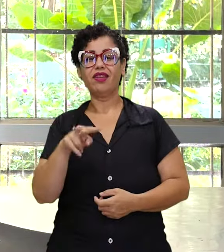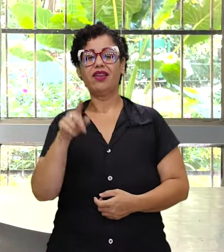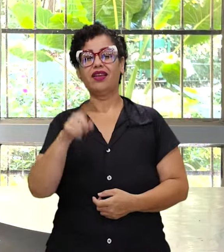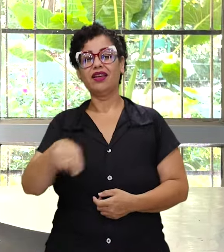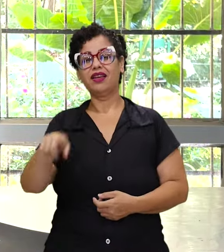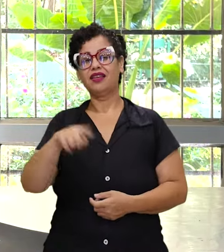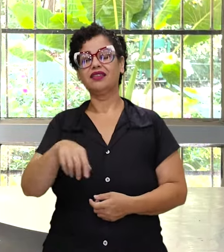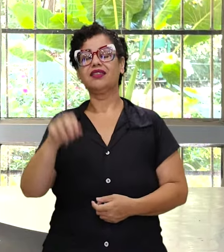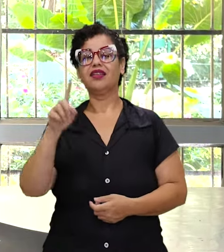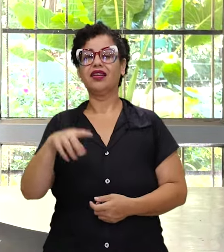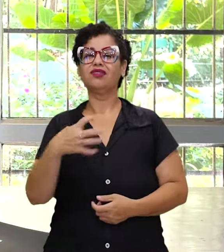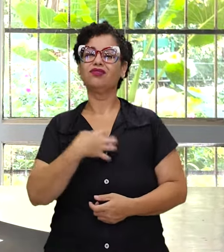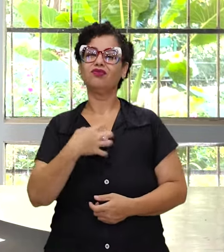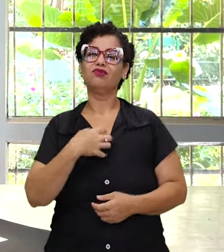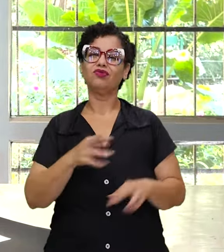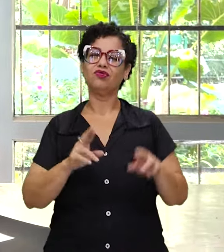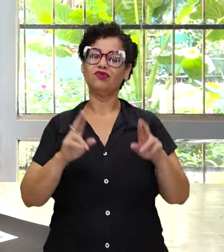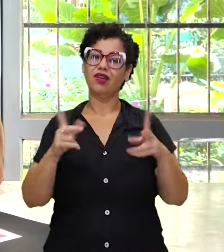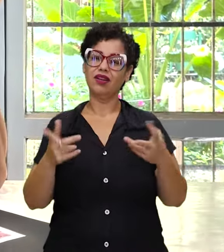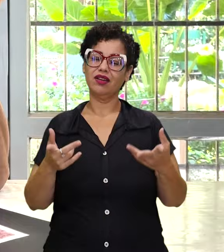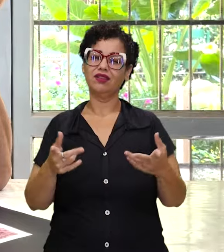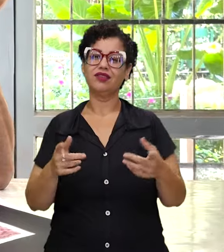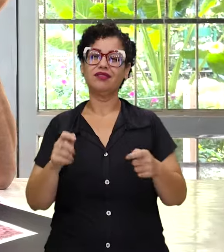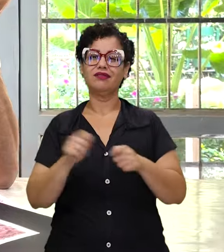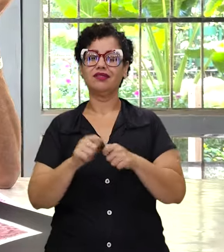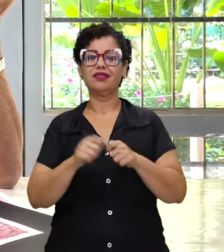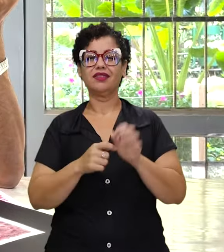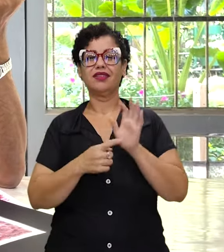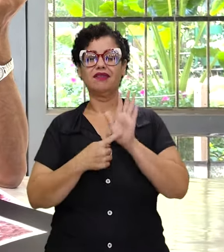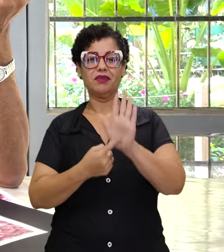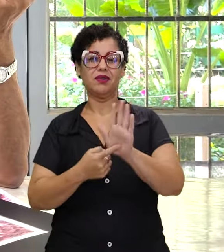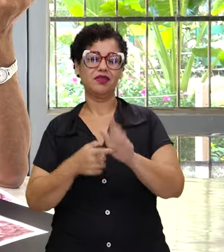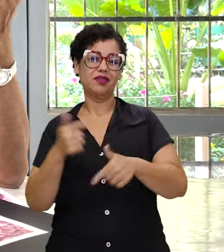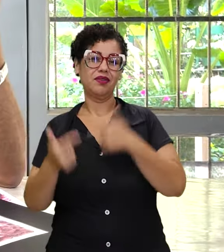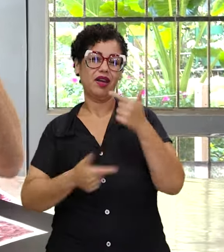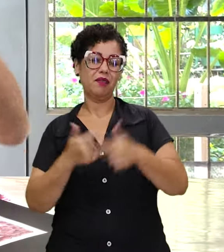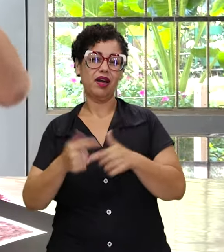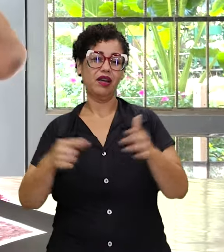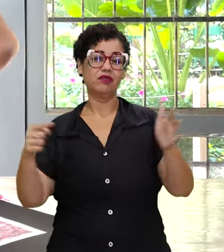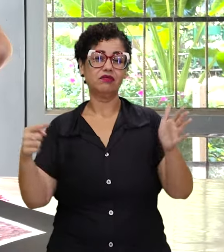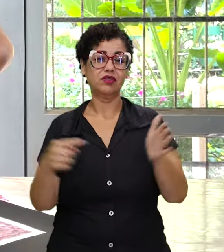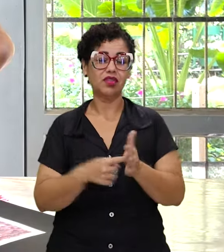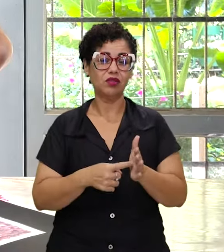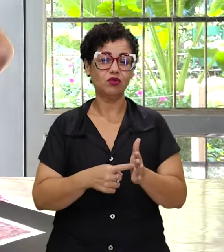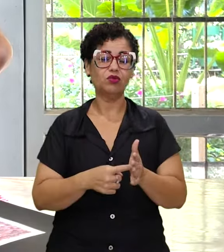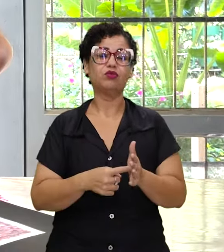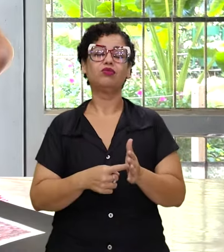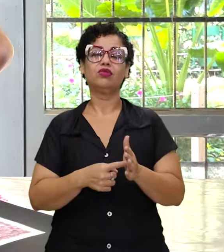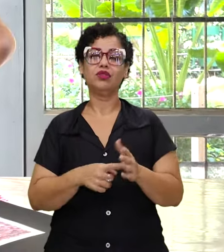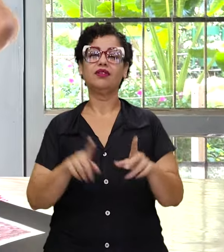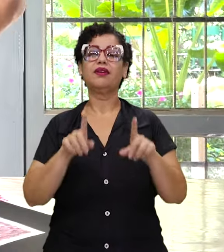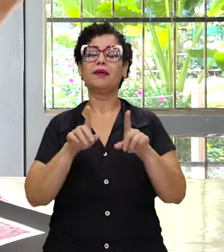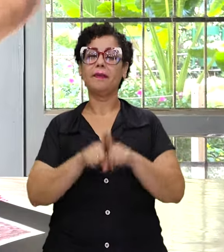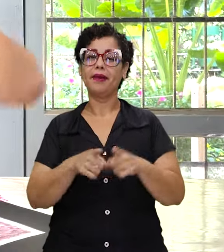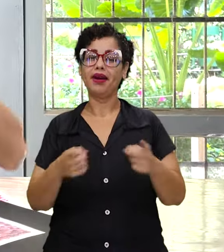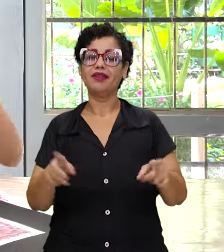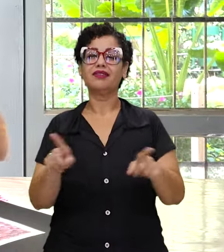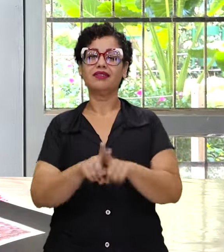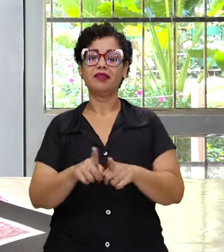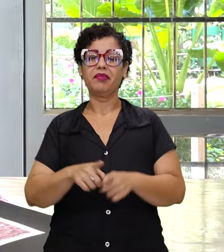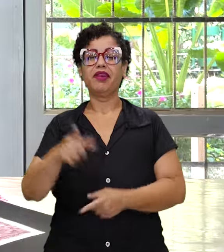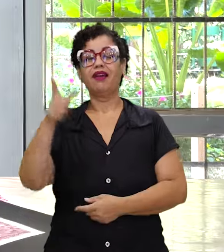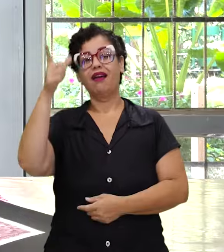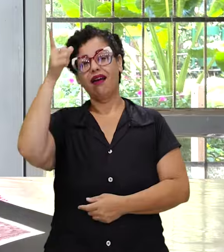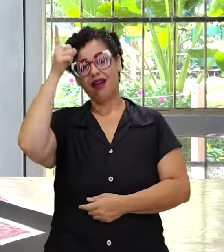maneira diferente, fazer um trabalho de denúncia, mas ao mesmo tempo de